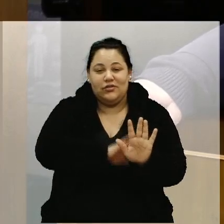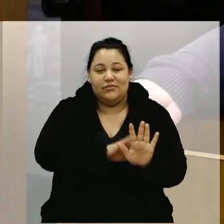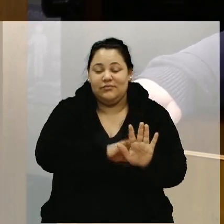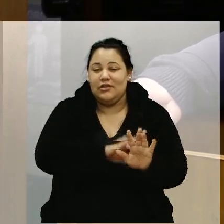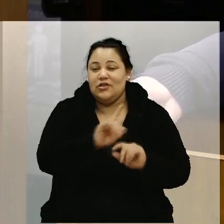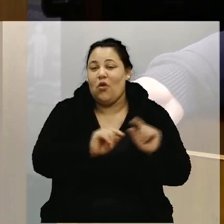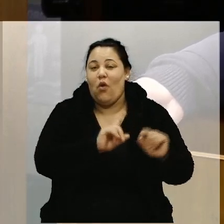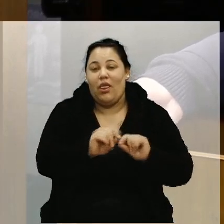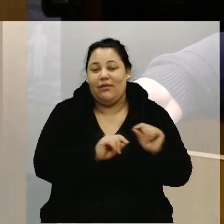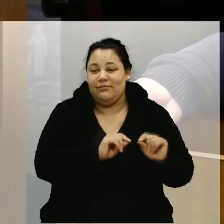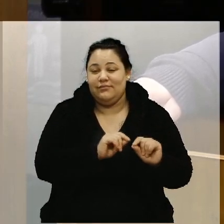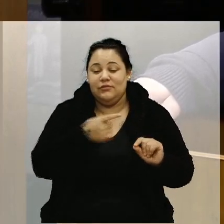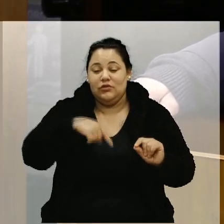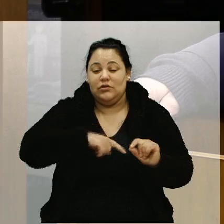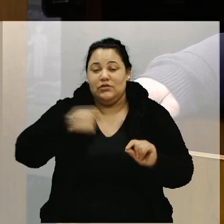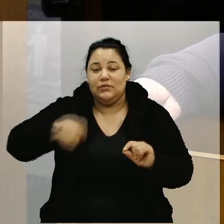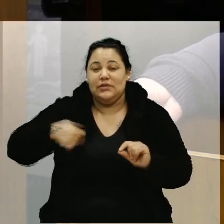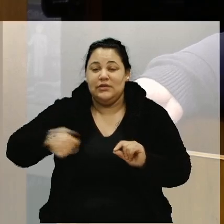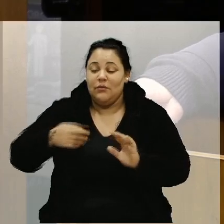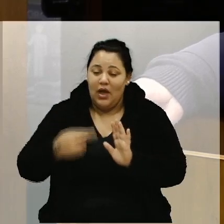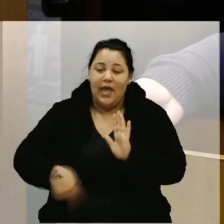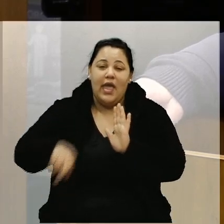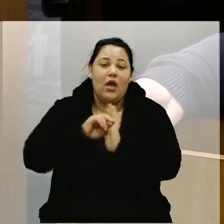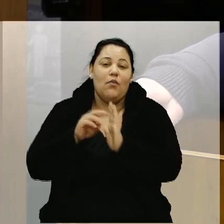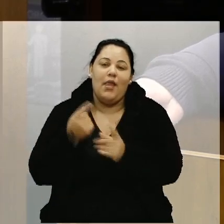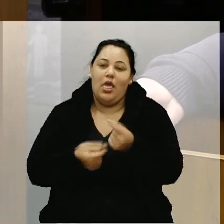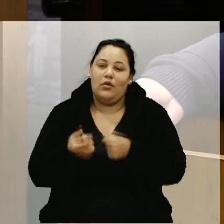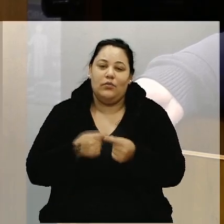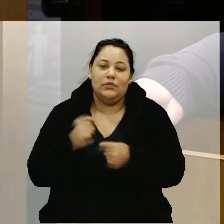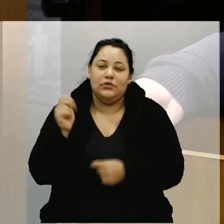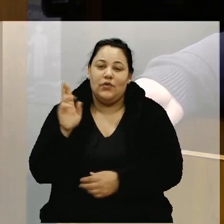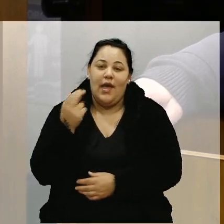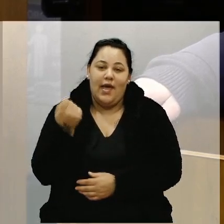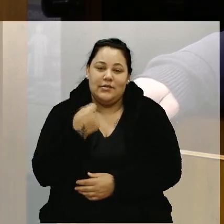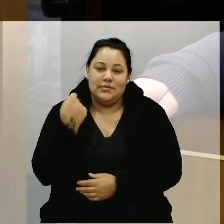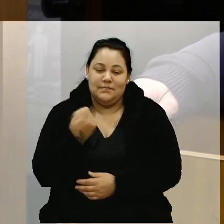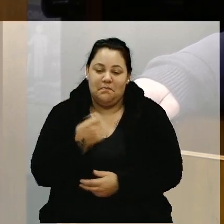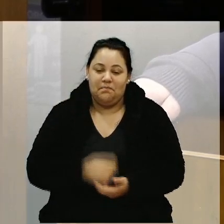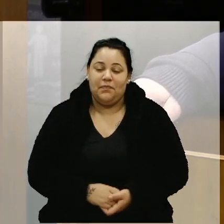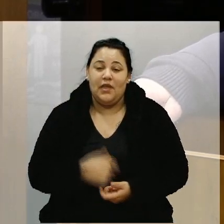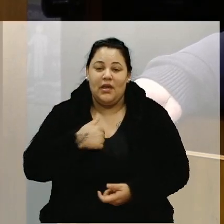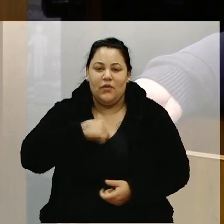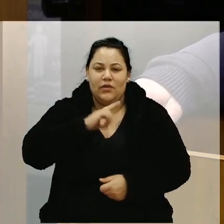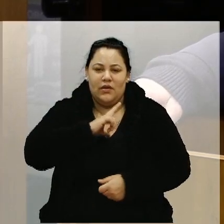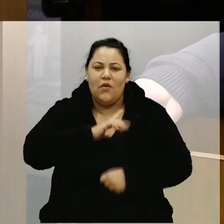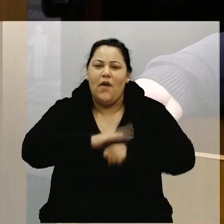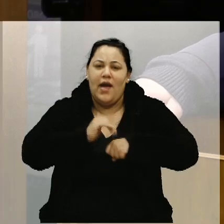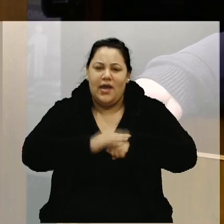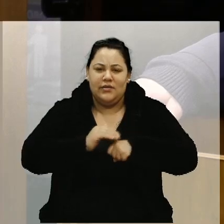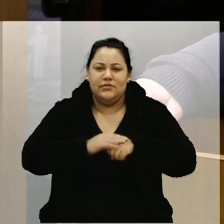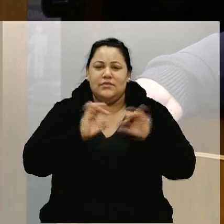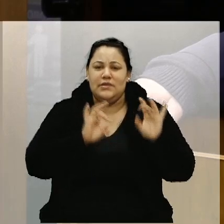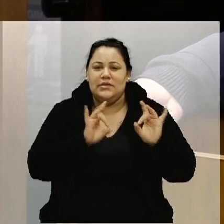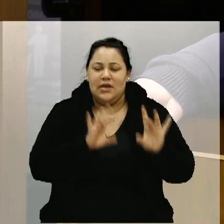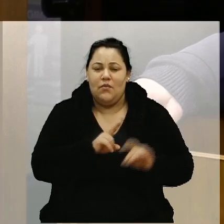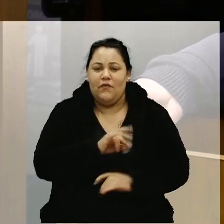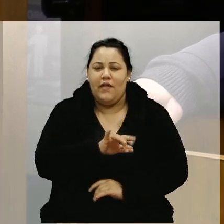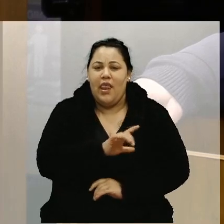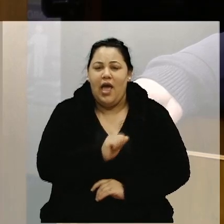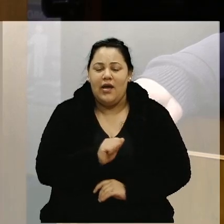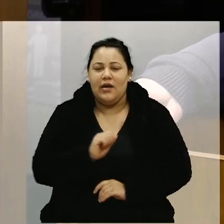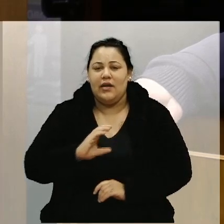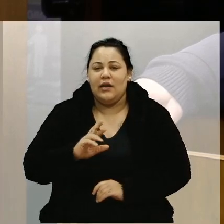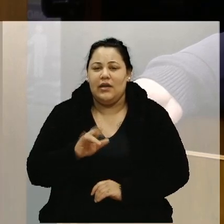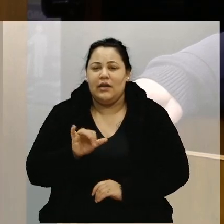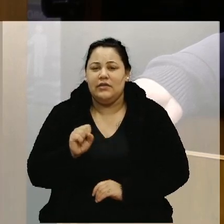gente precisa reconstruir essa economia. E eu tenho um carinho especial ali por Vila Cristina, porque durante muito